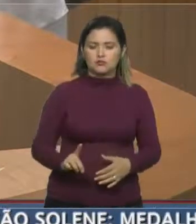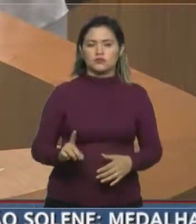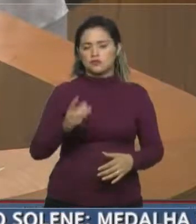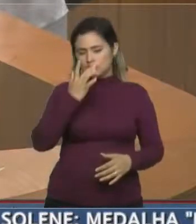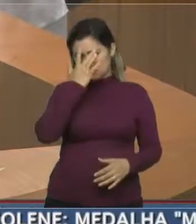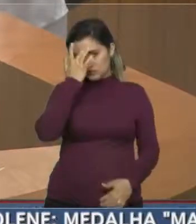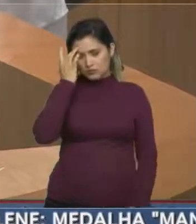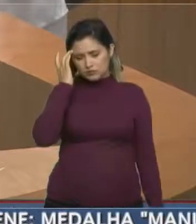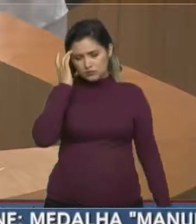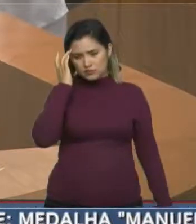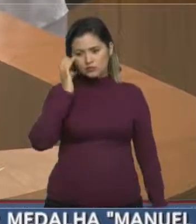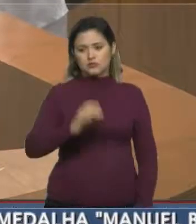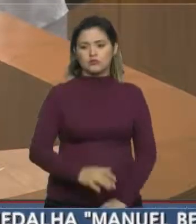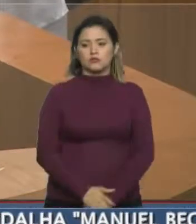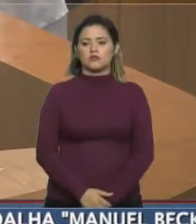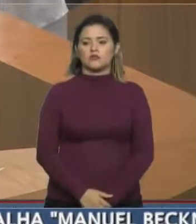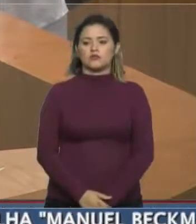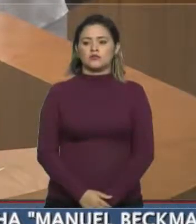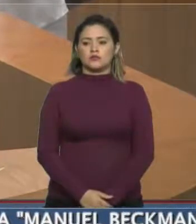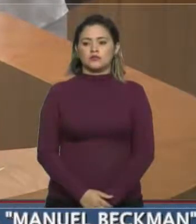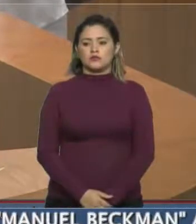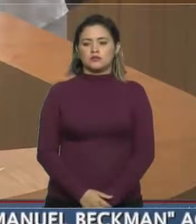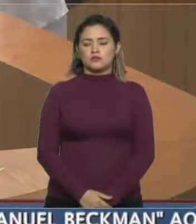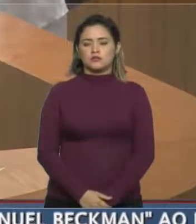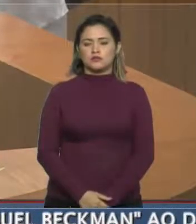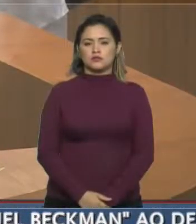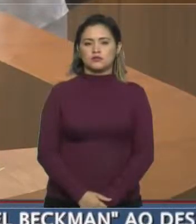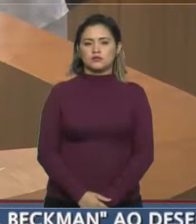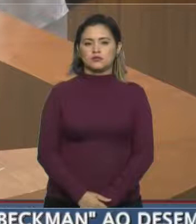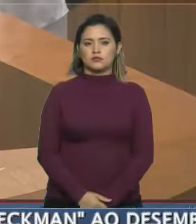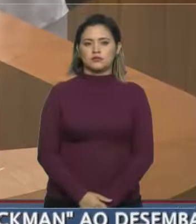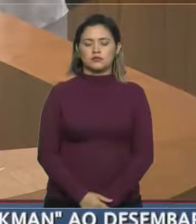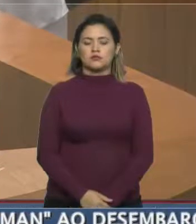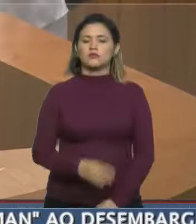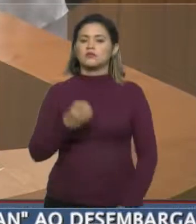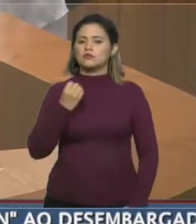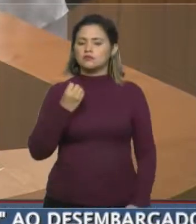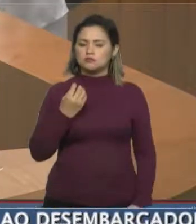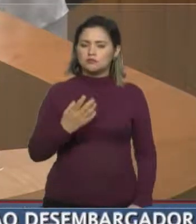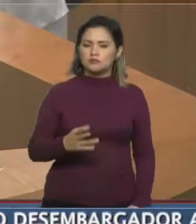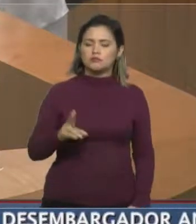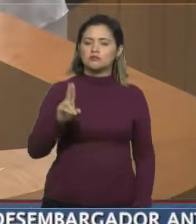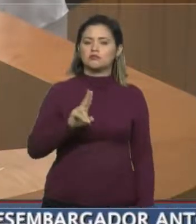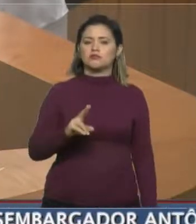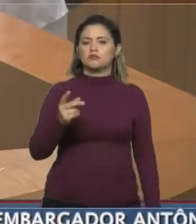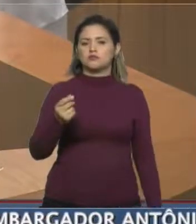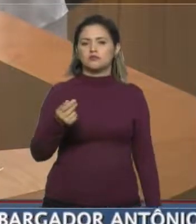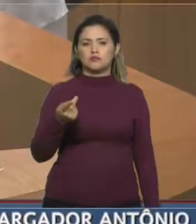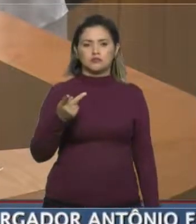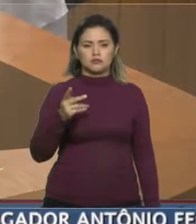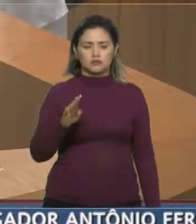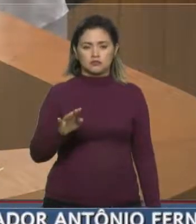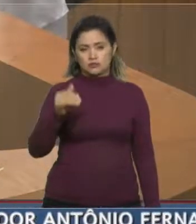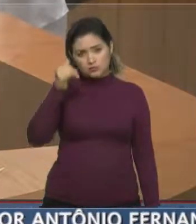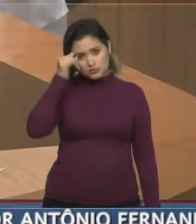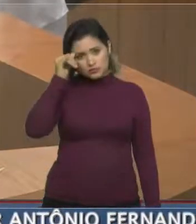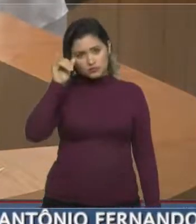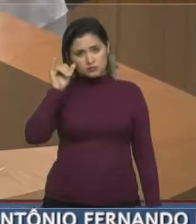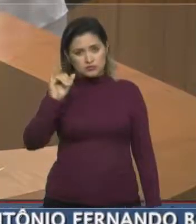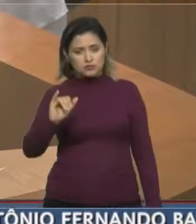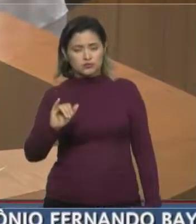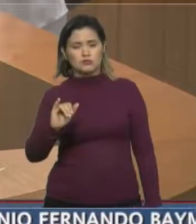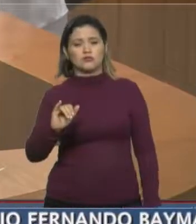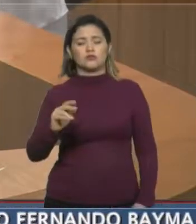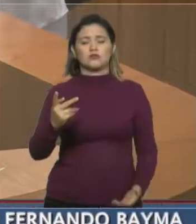No caso de uma boa gestão, evitando assim a malversação do dinheiro